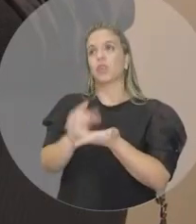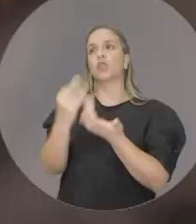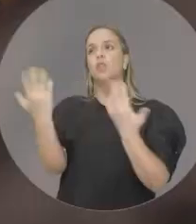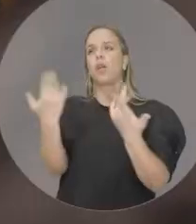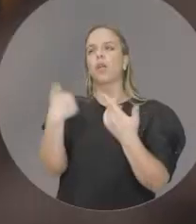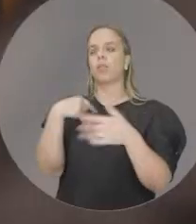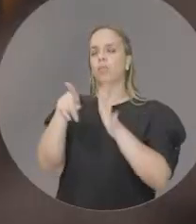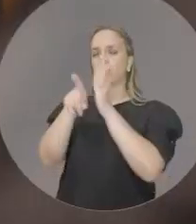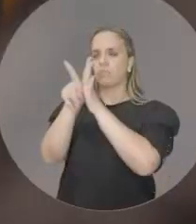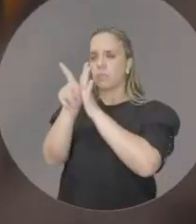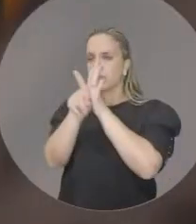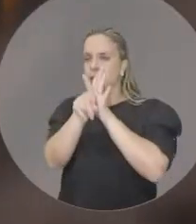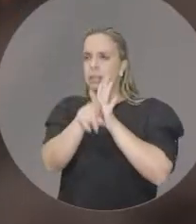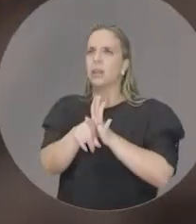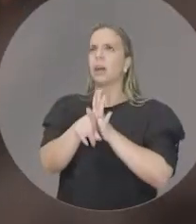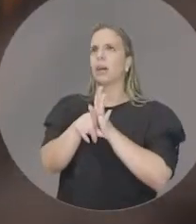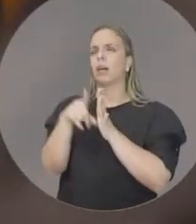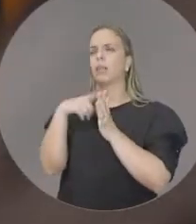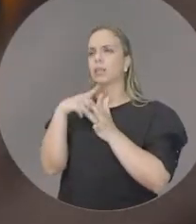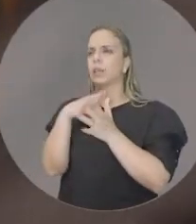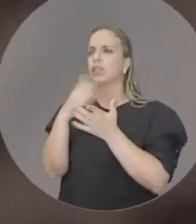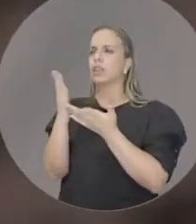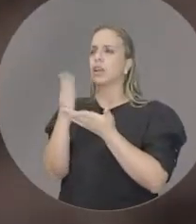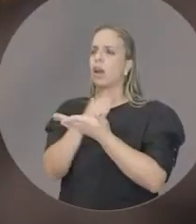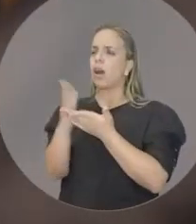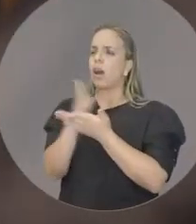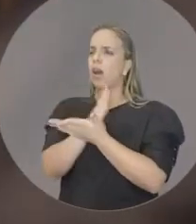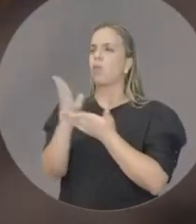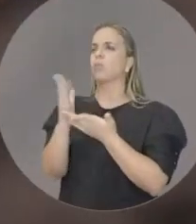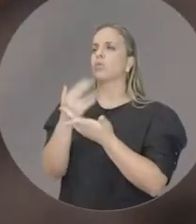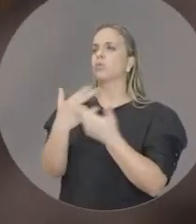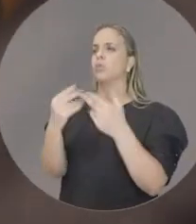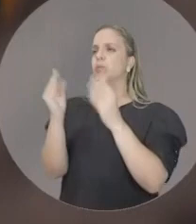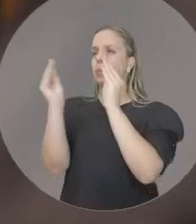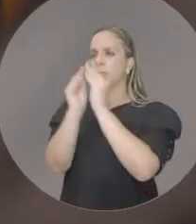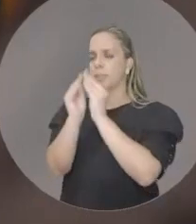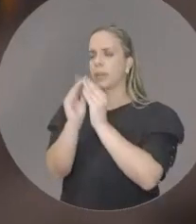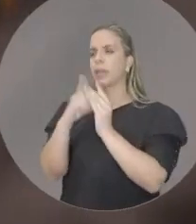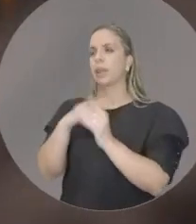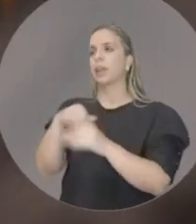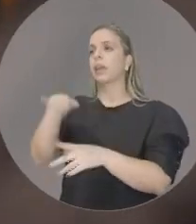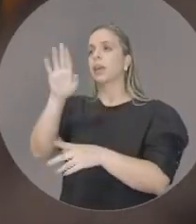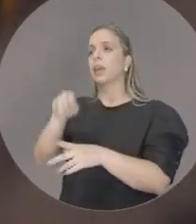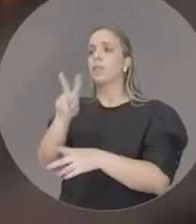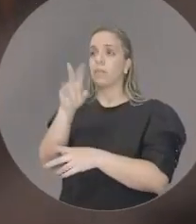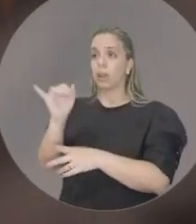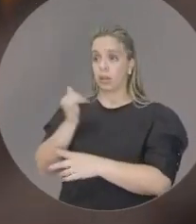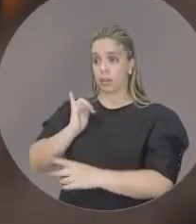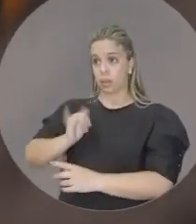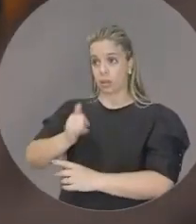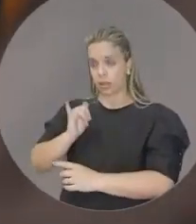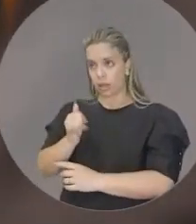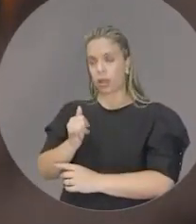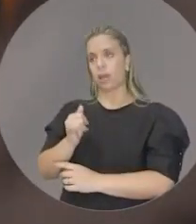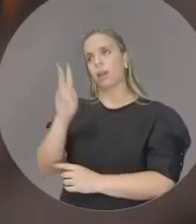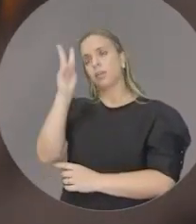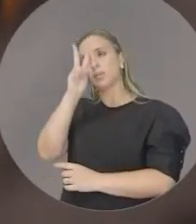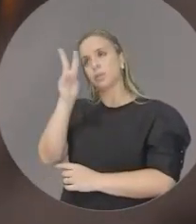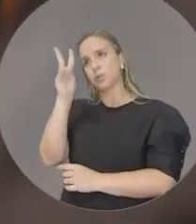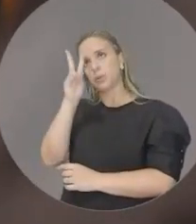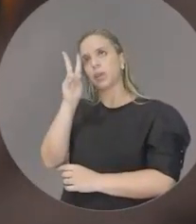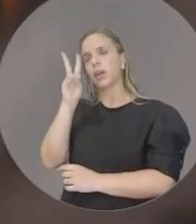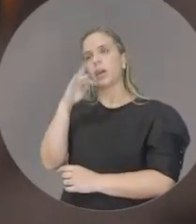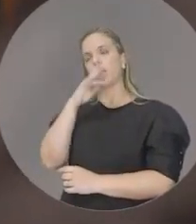estou pesquisando agora, e tenho um esboço, tenho já uma narradora para contar essa história,